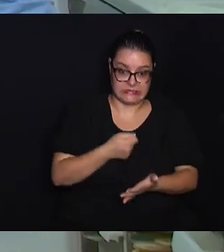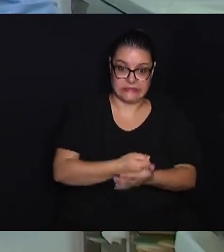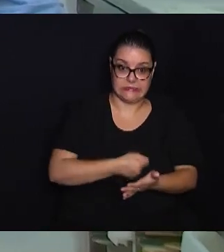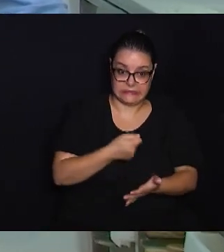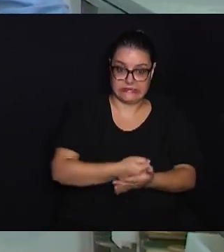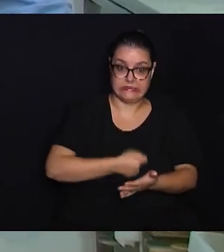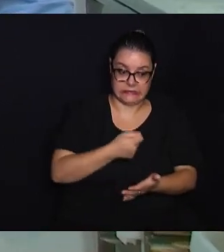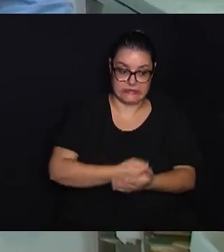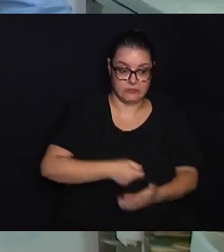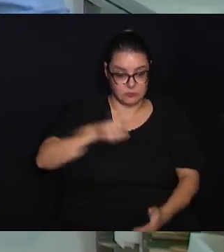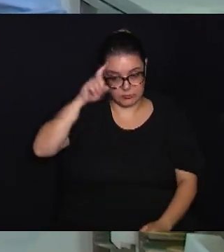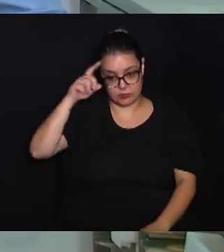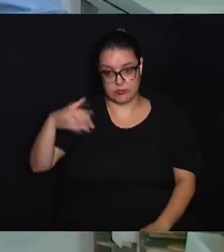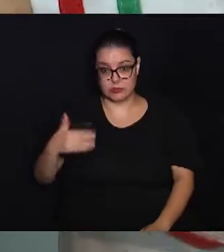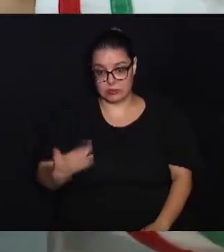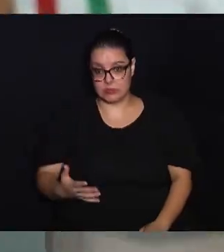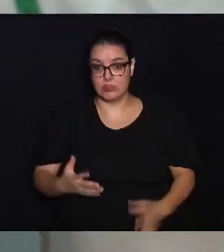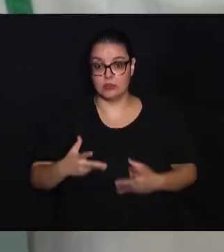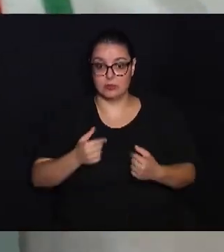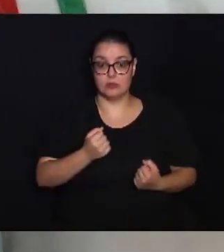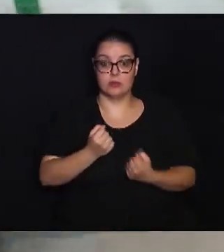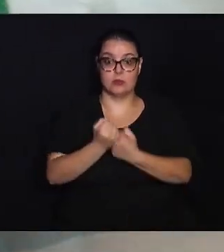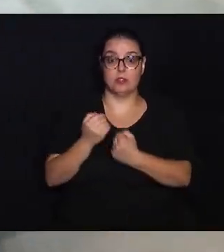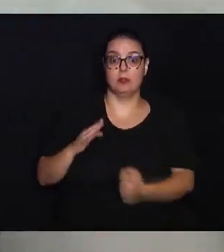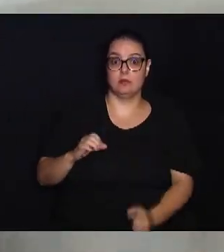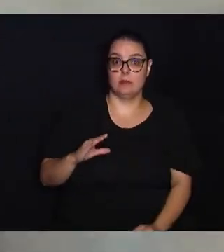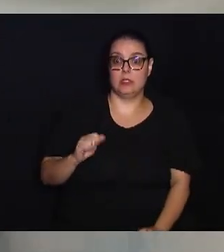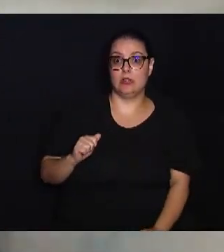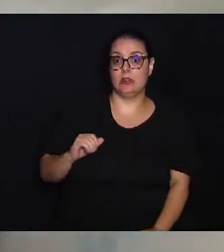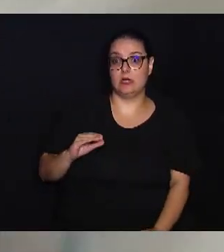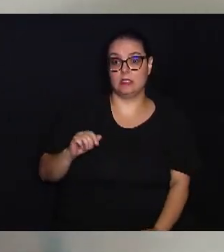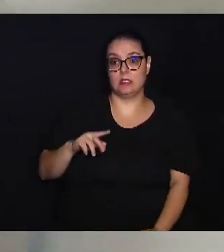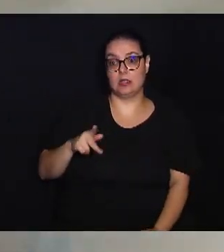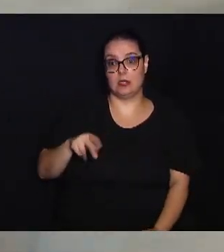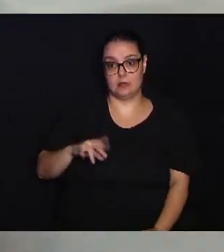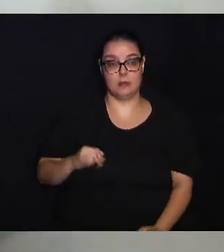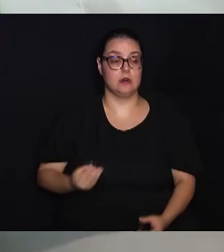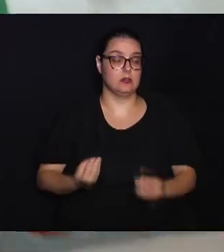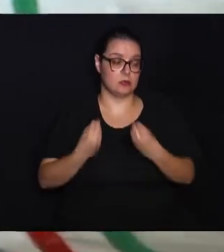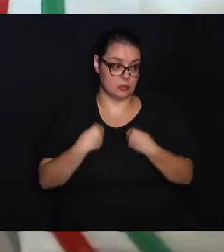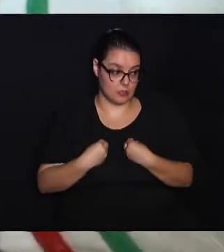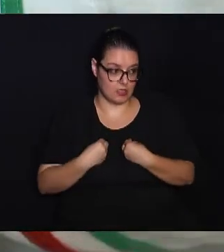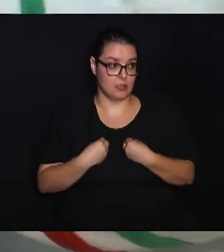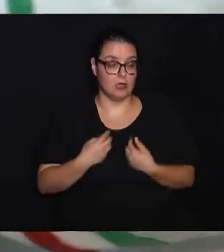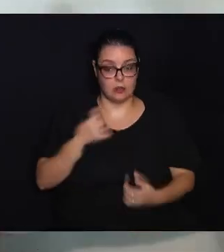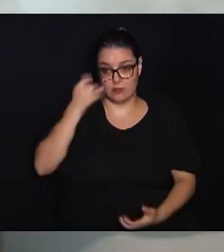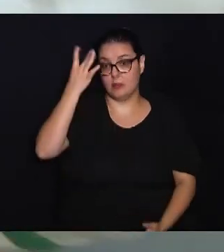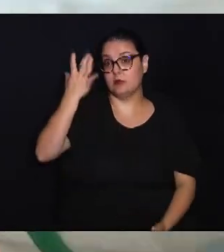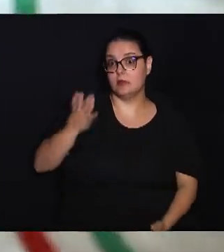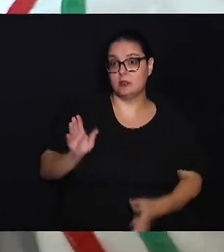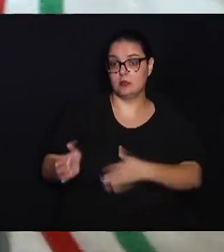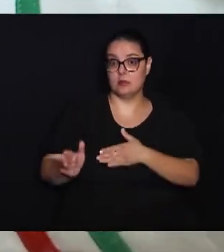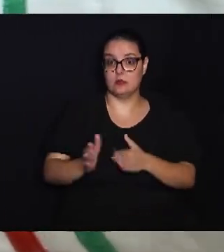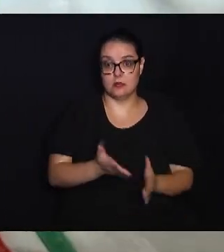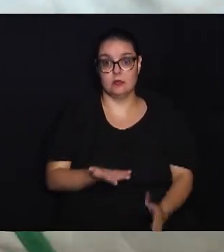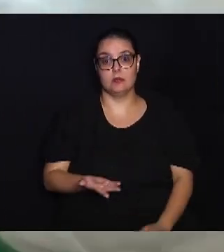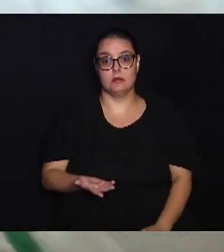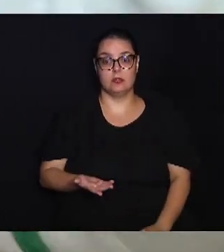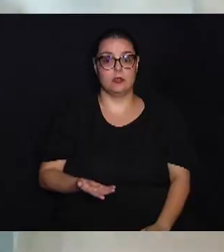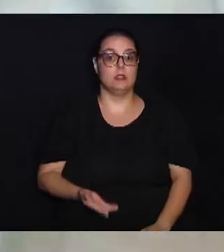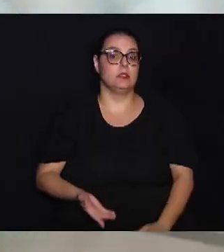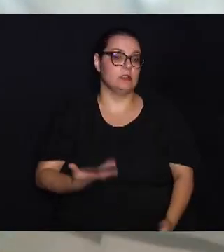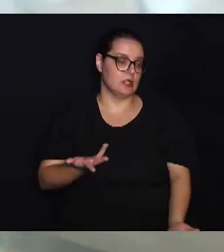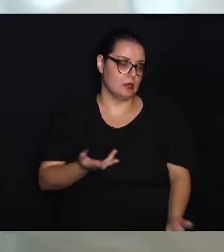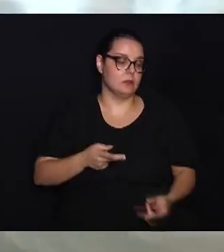na na raça entendeu então pra gente todo o suporte que a bela capre dá foi o que o que nos facilitou a seguir o